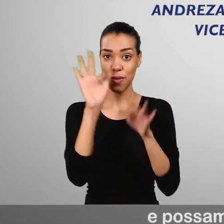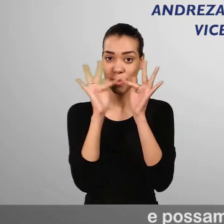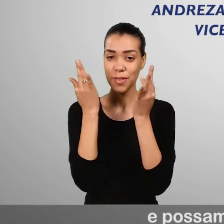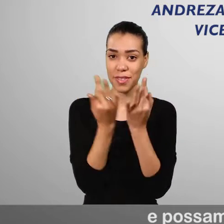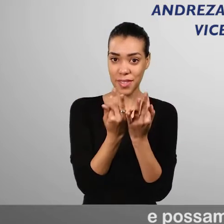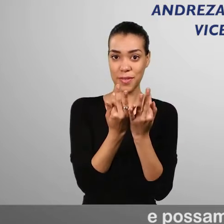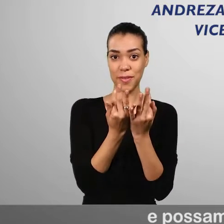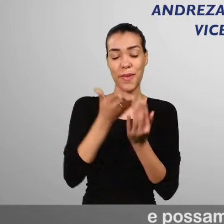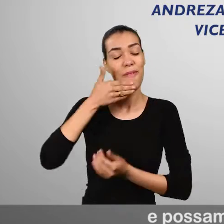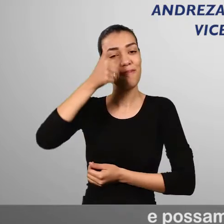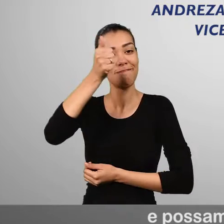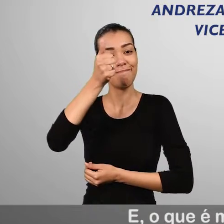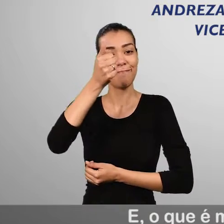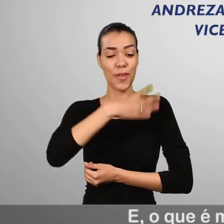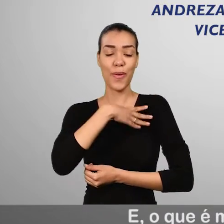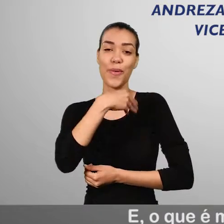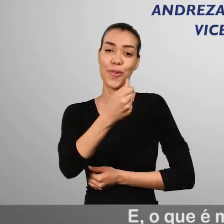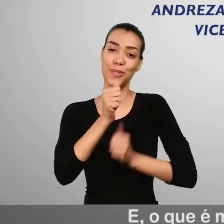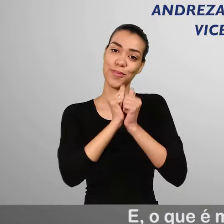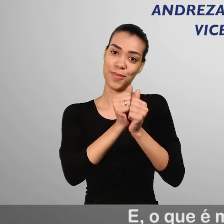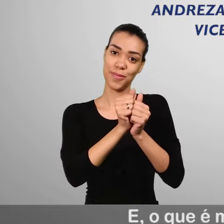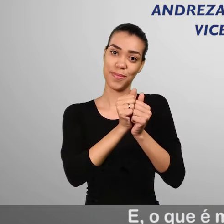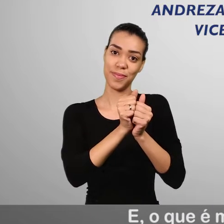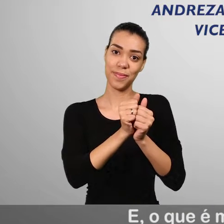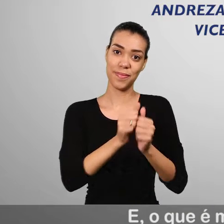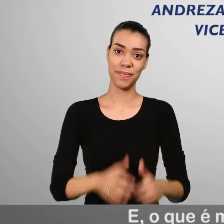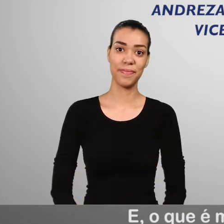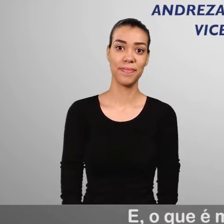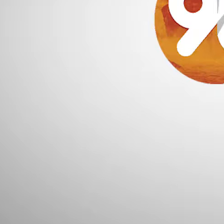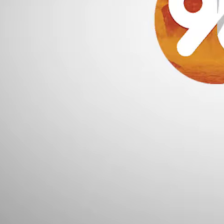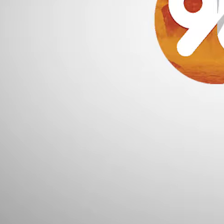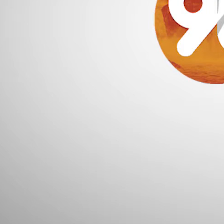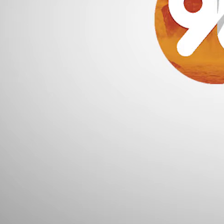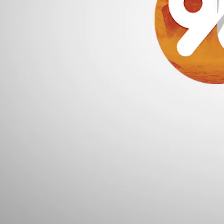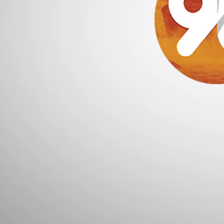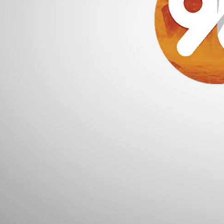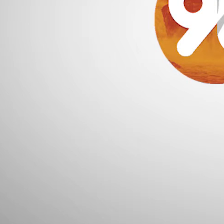e possam ajudar no sustento da família e com o que é melhor, com seus filhos por perto.